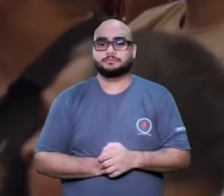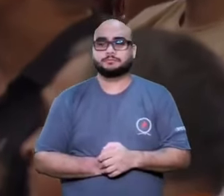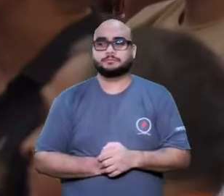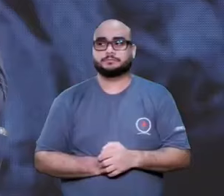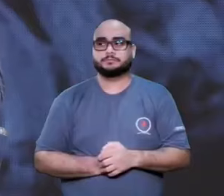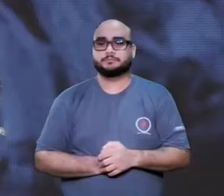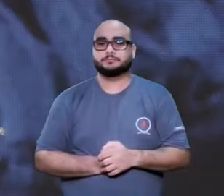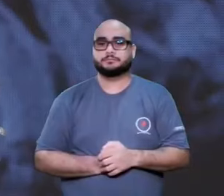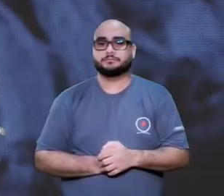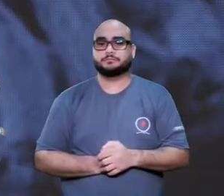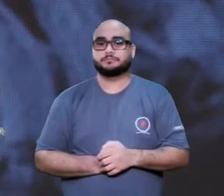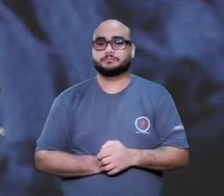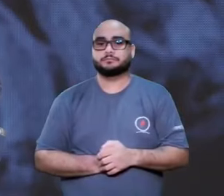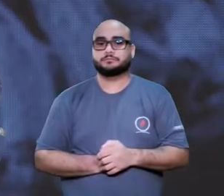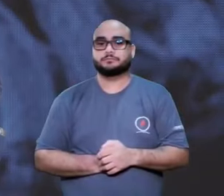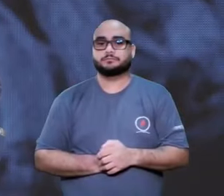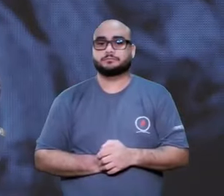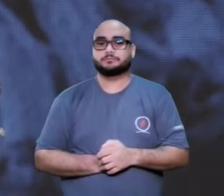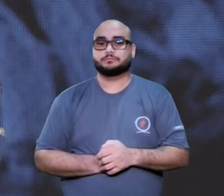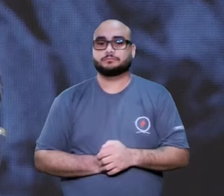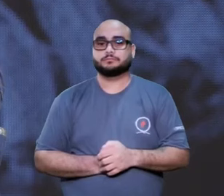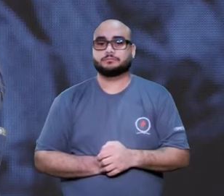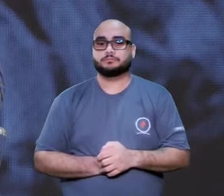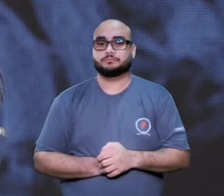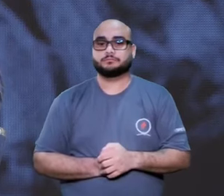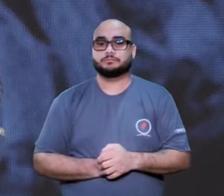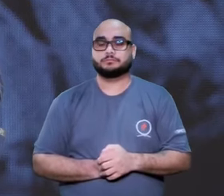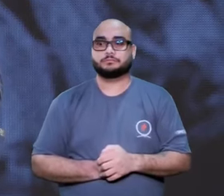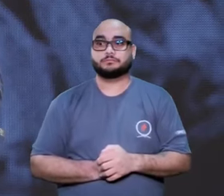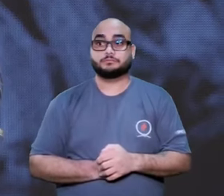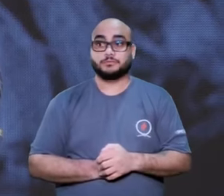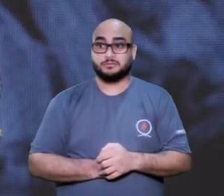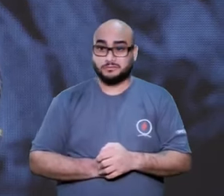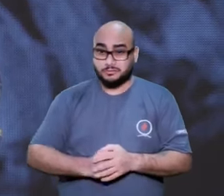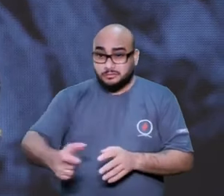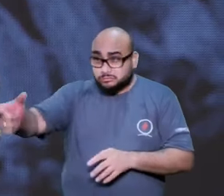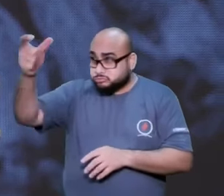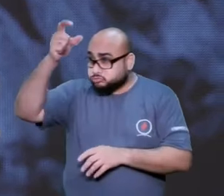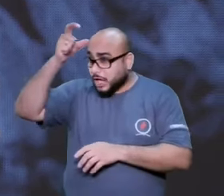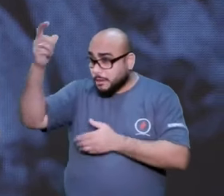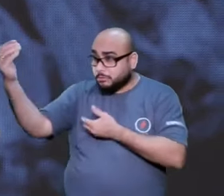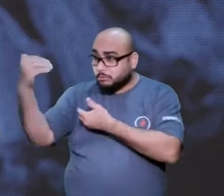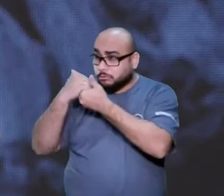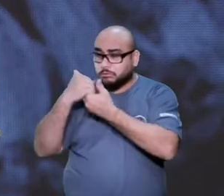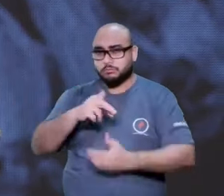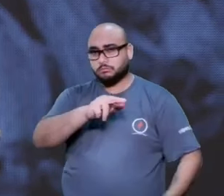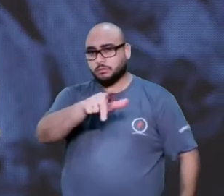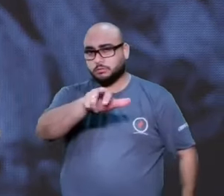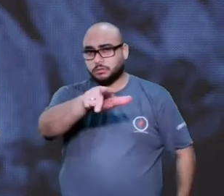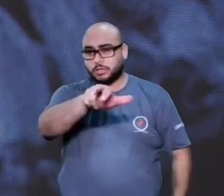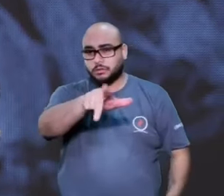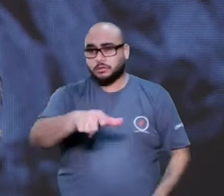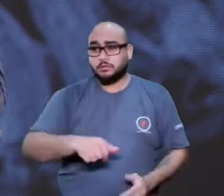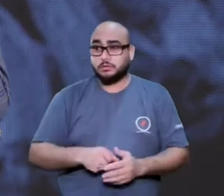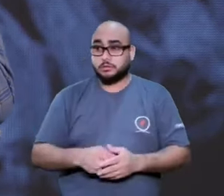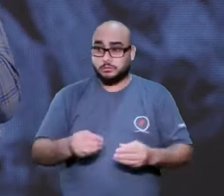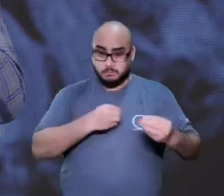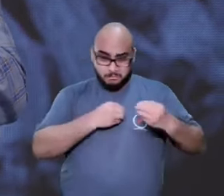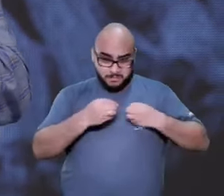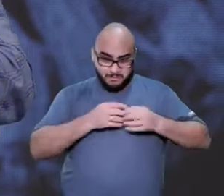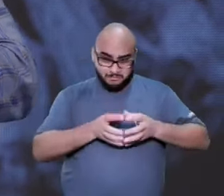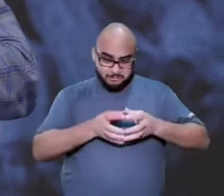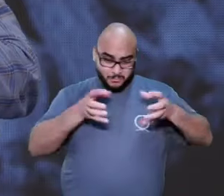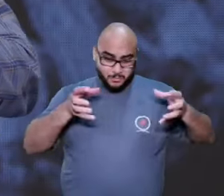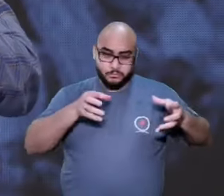felicidade e isso não tem nada de diabo não tem nada de pecado